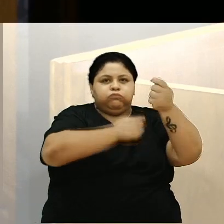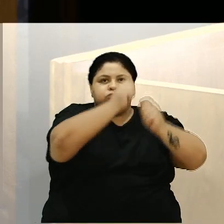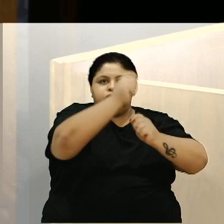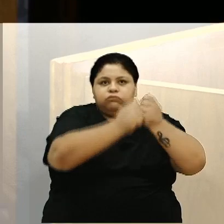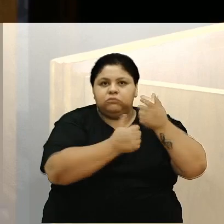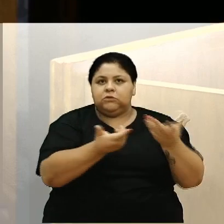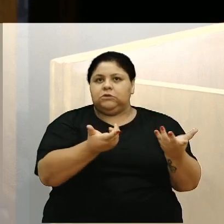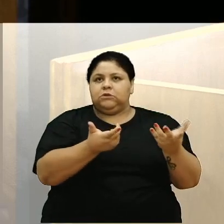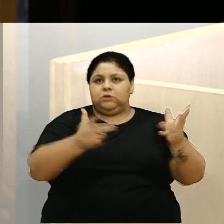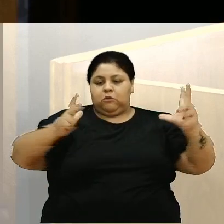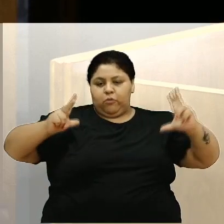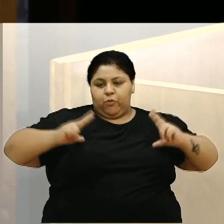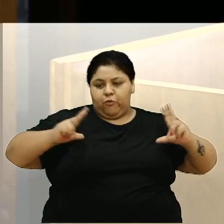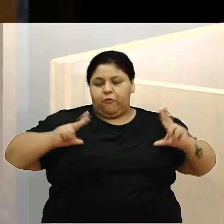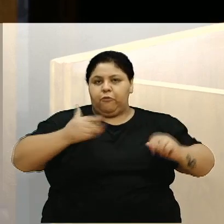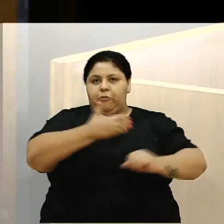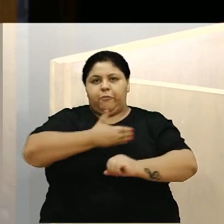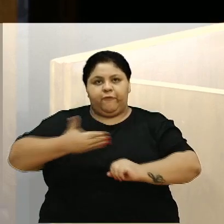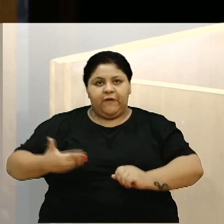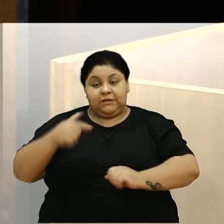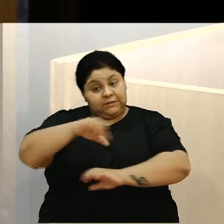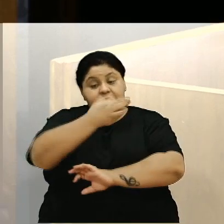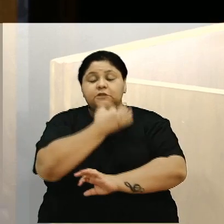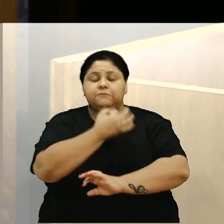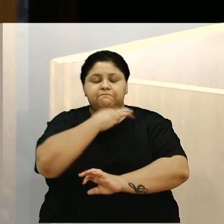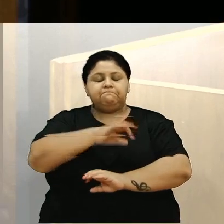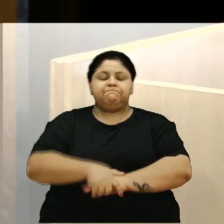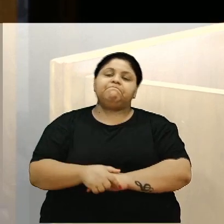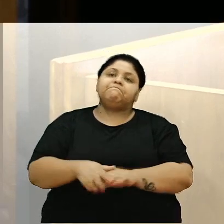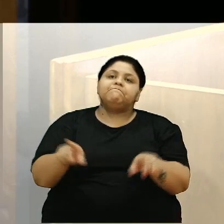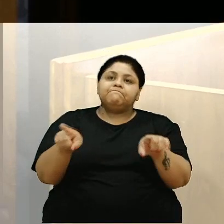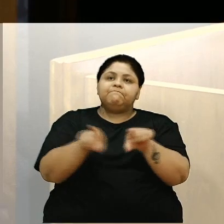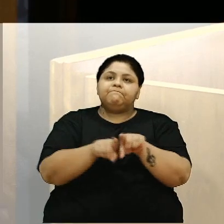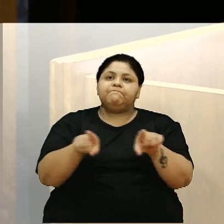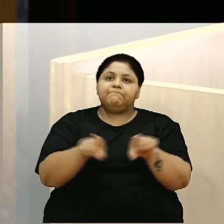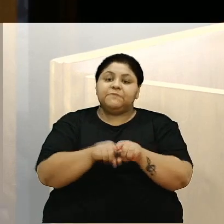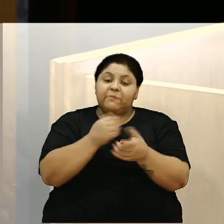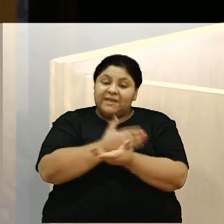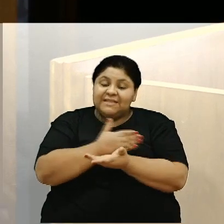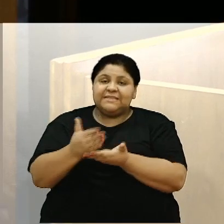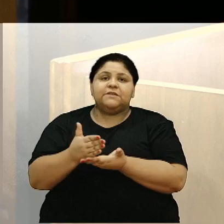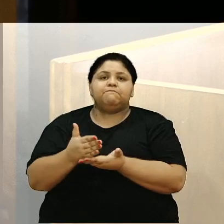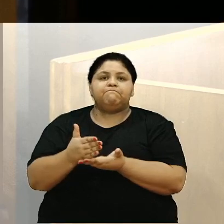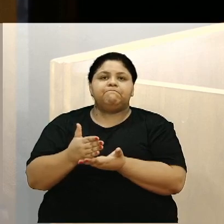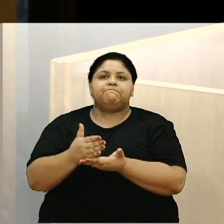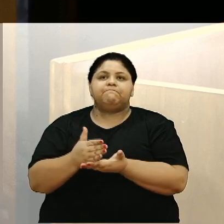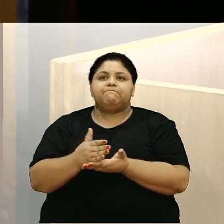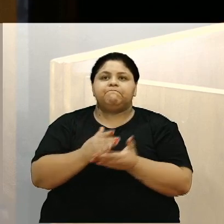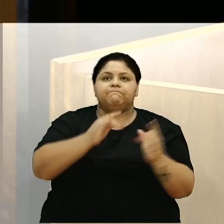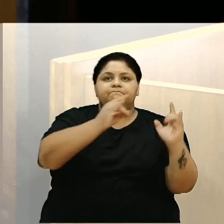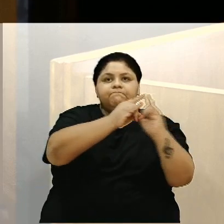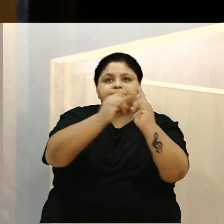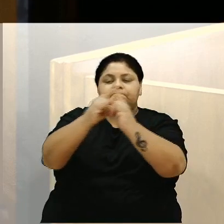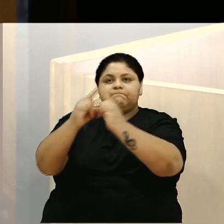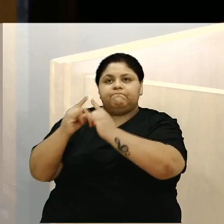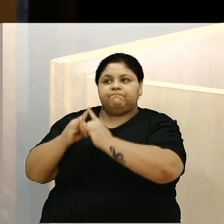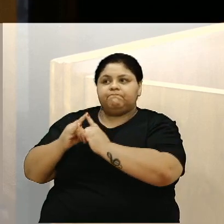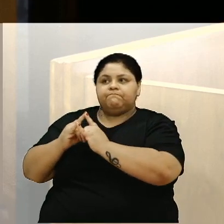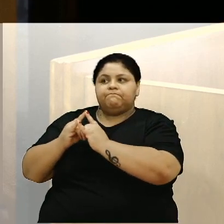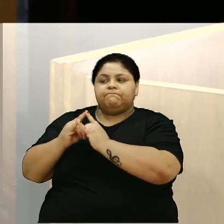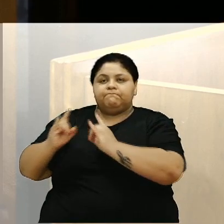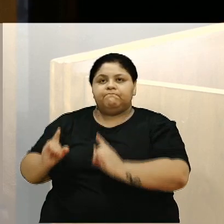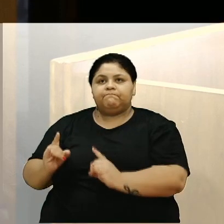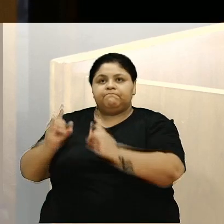públicos e privados de Caxias do Sul. Também temos muitas iniciativas de entidades e condomínios